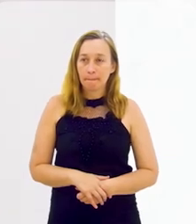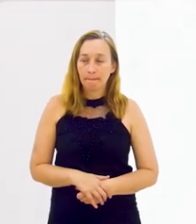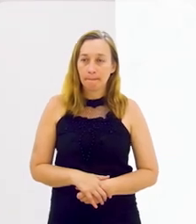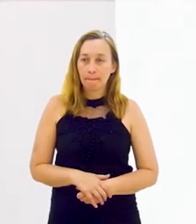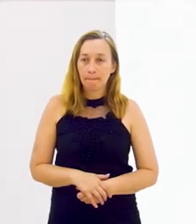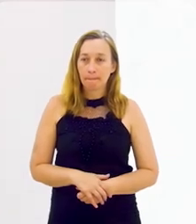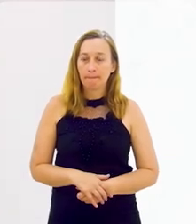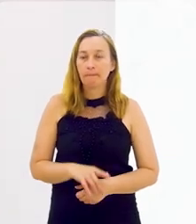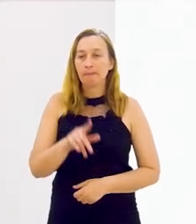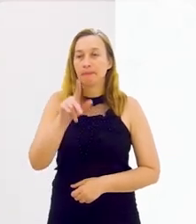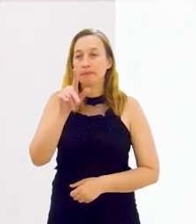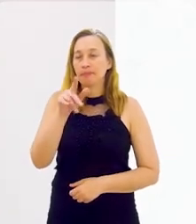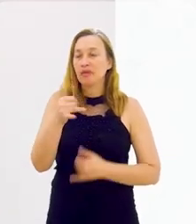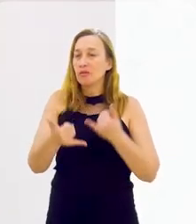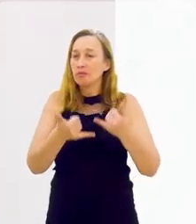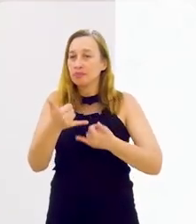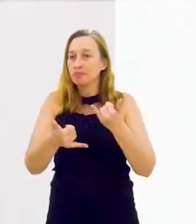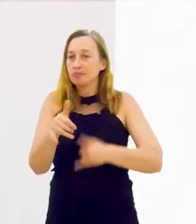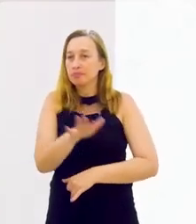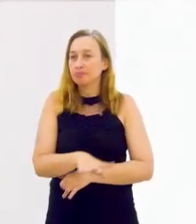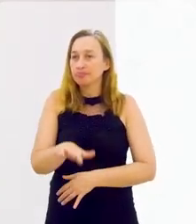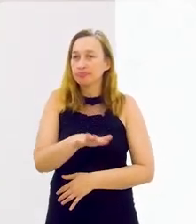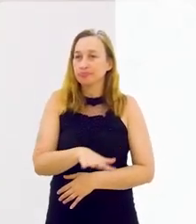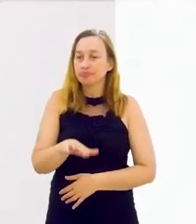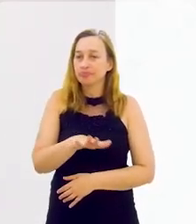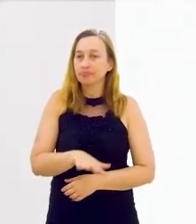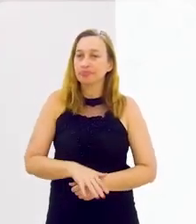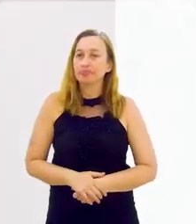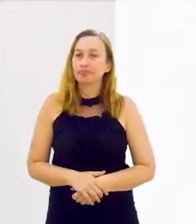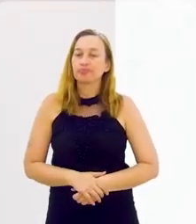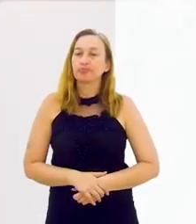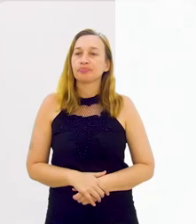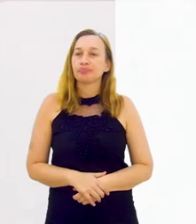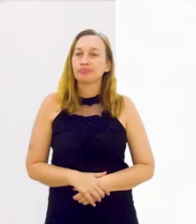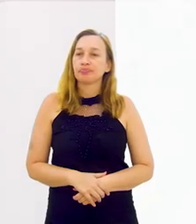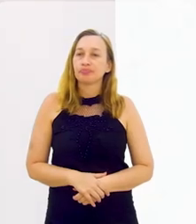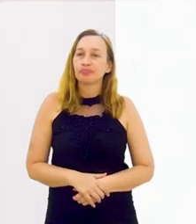né, até uma maneira de brincar, né, isso falando das crianças, né,